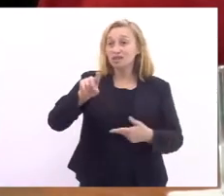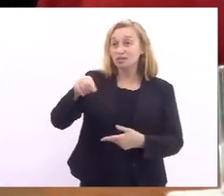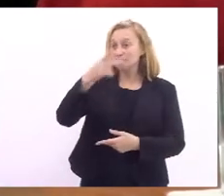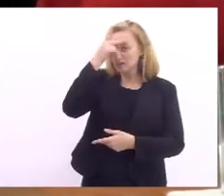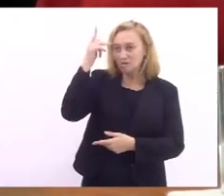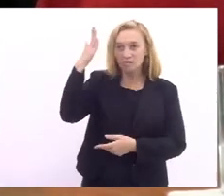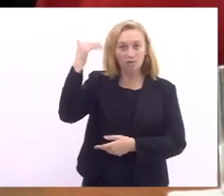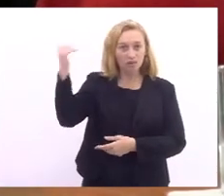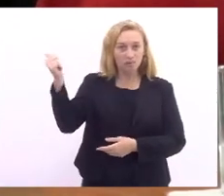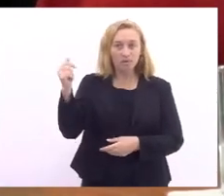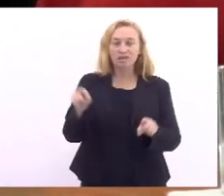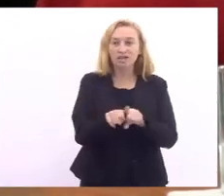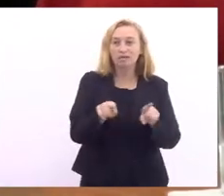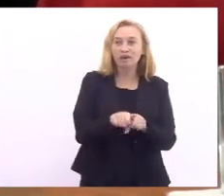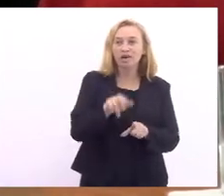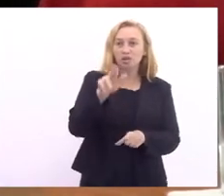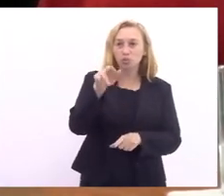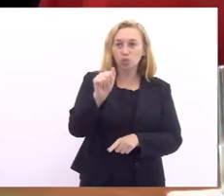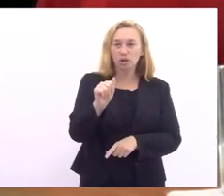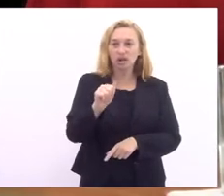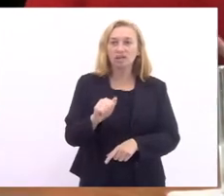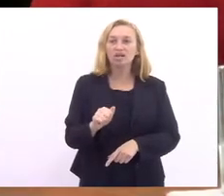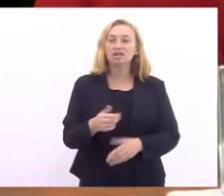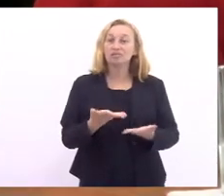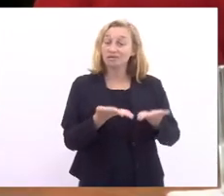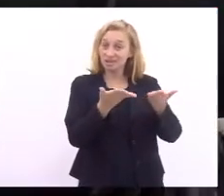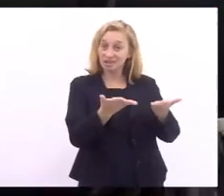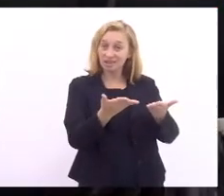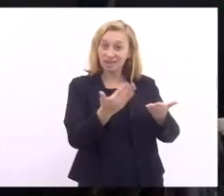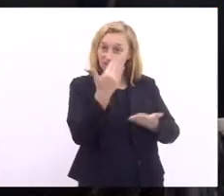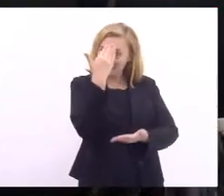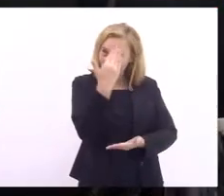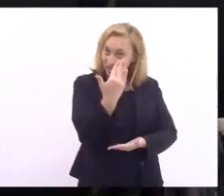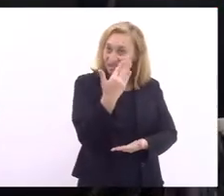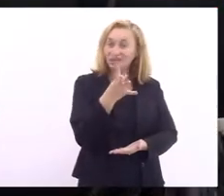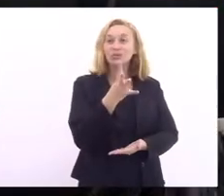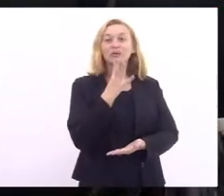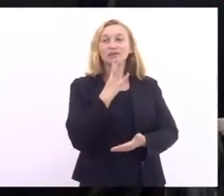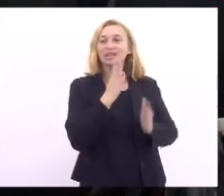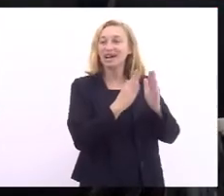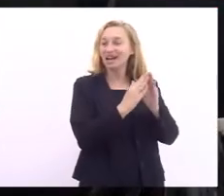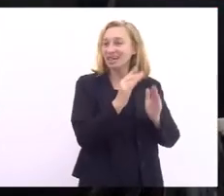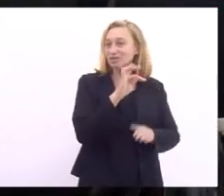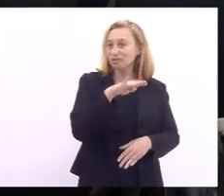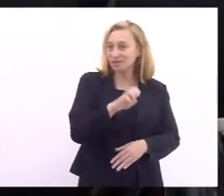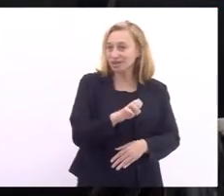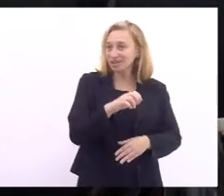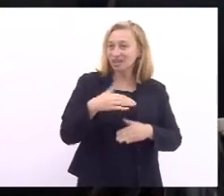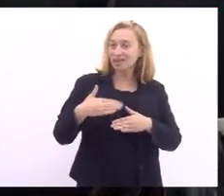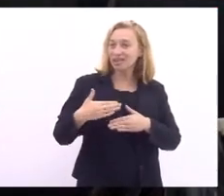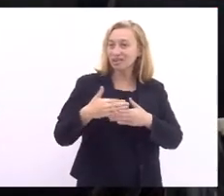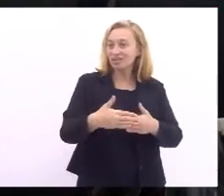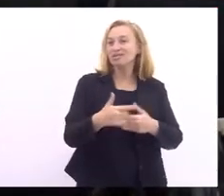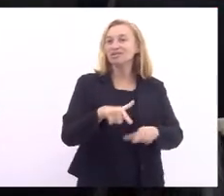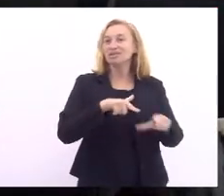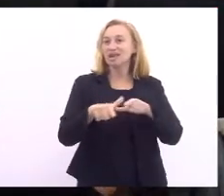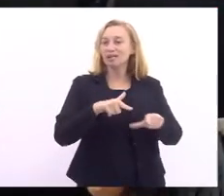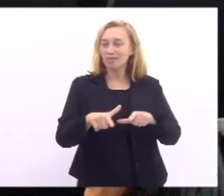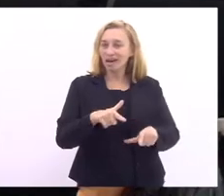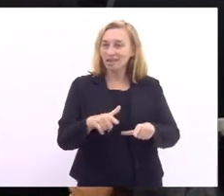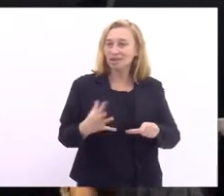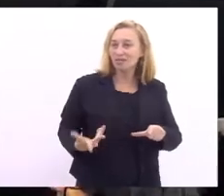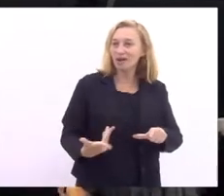pessoas têm um depoimento do Lula Então faça você em gratidão e reconhecimento a cada Fluminense pela longa folha de serviços prestados